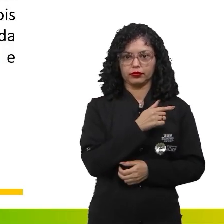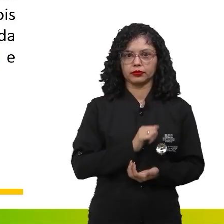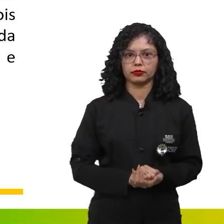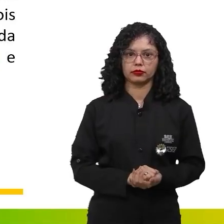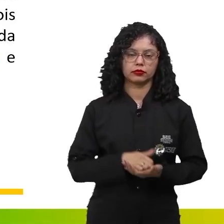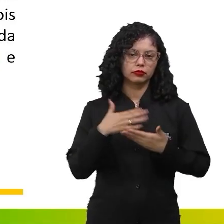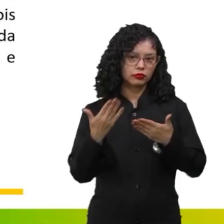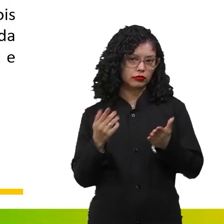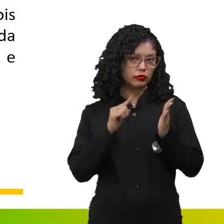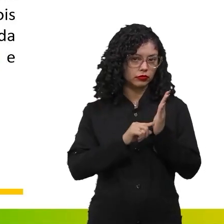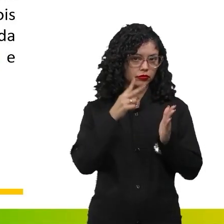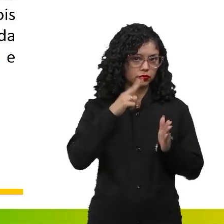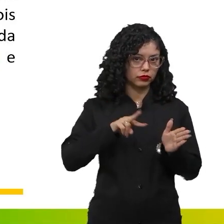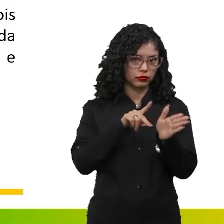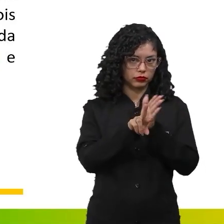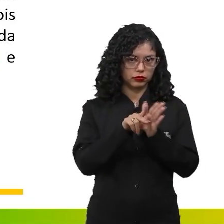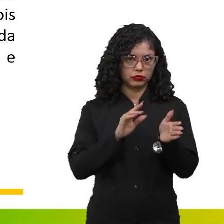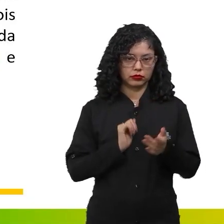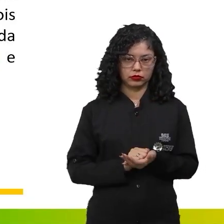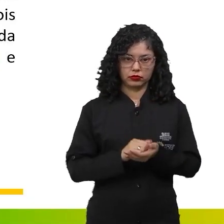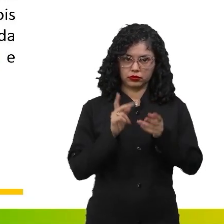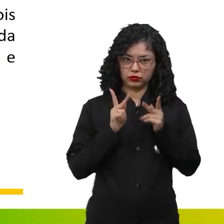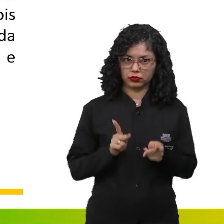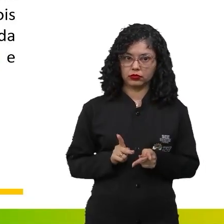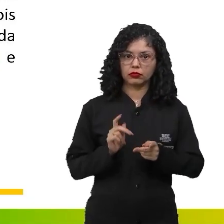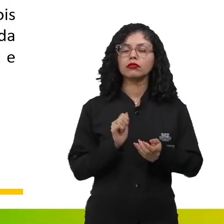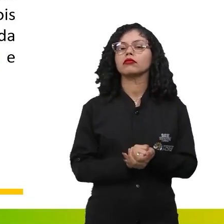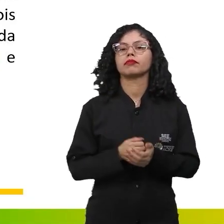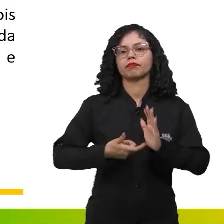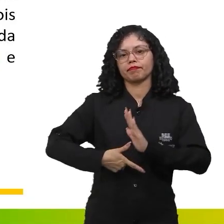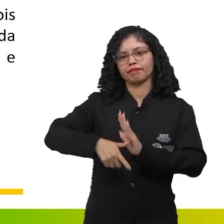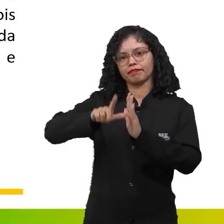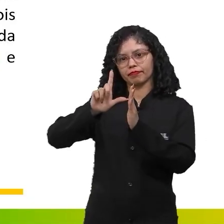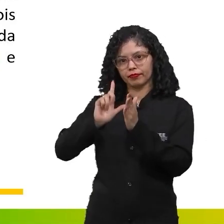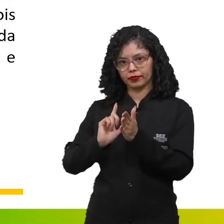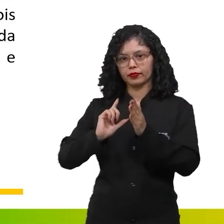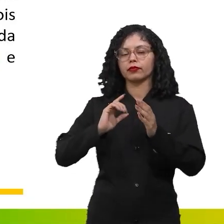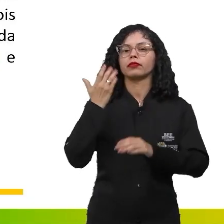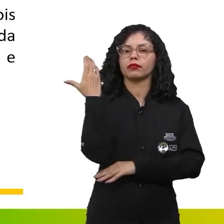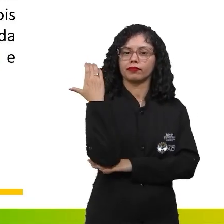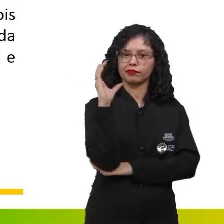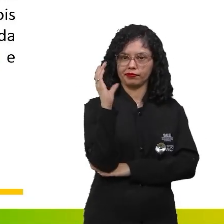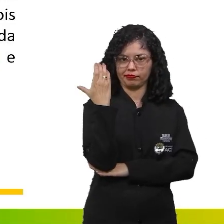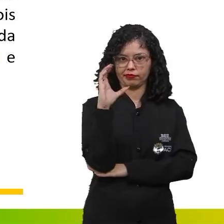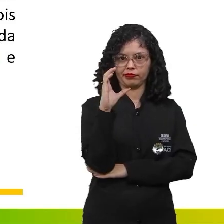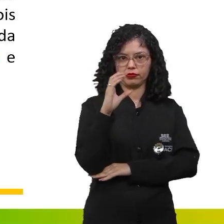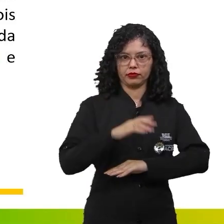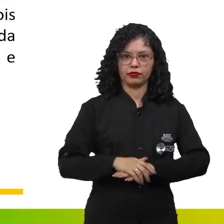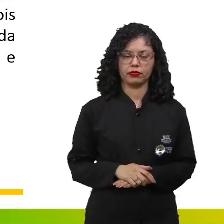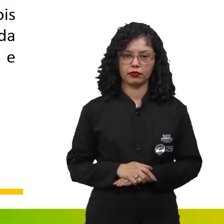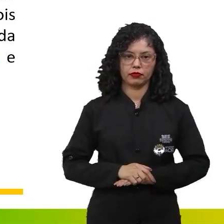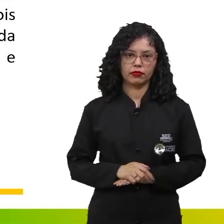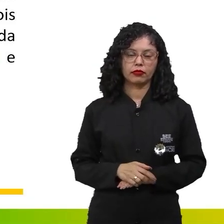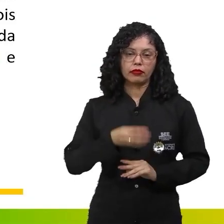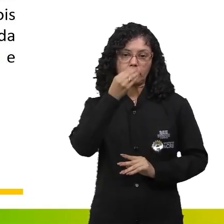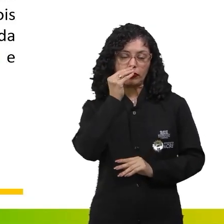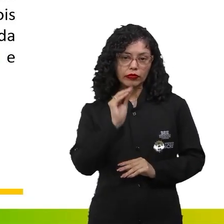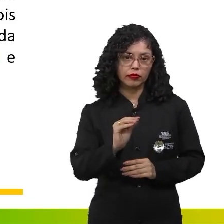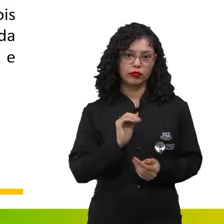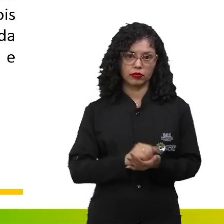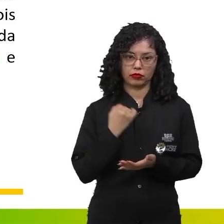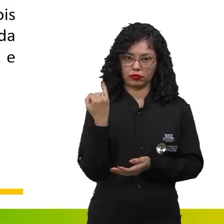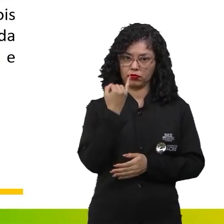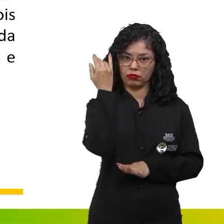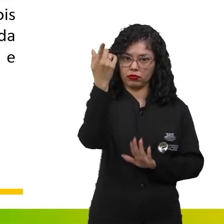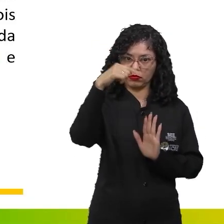vacinas. Então, do ponto de vista biológico, essa postura representa um retrocesso científico, pois